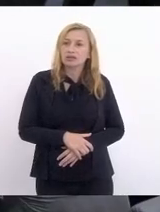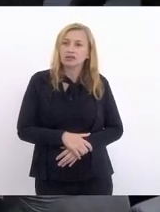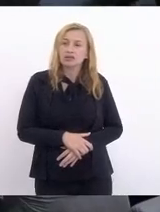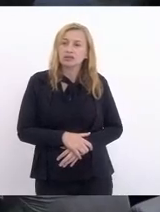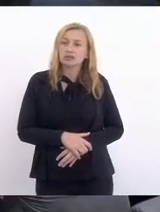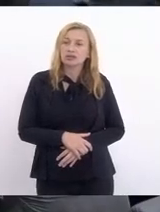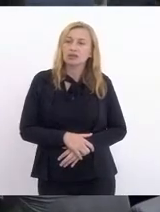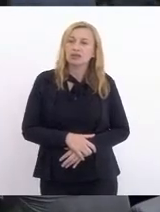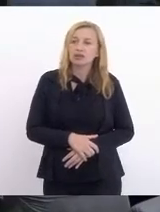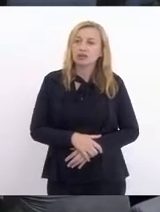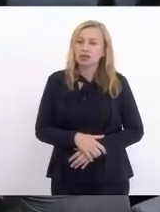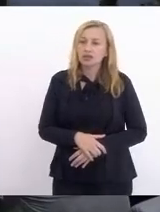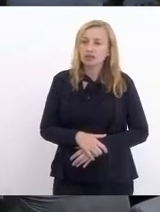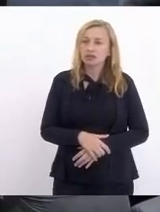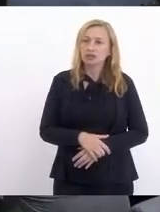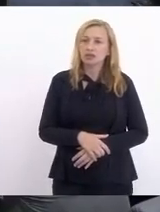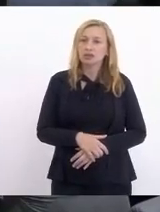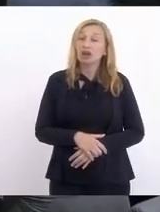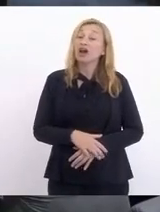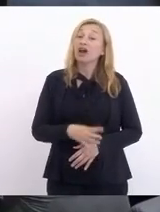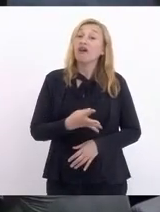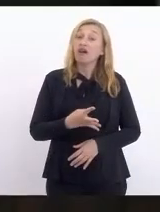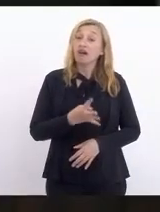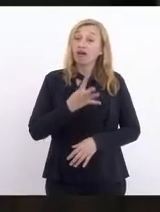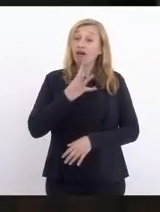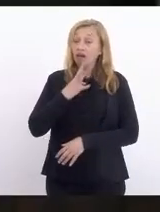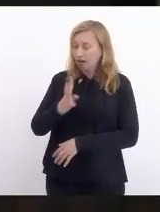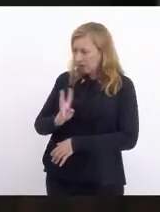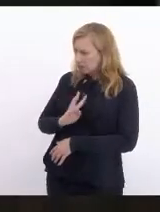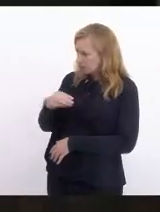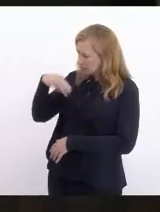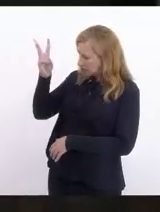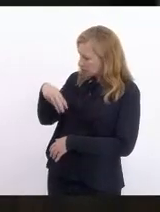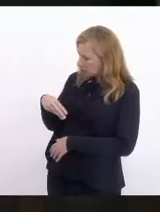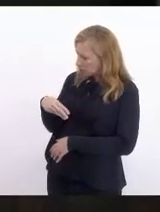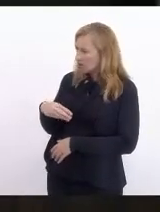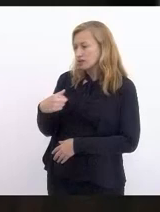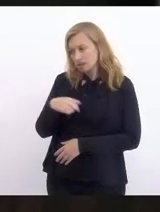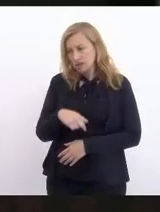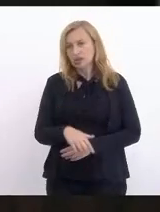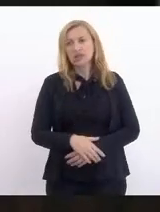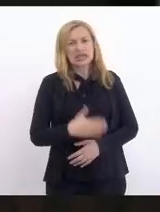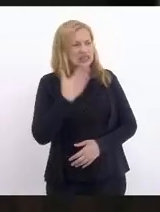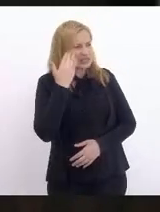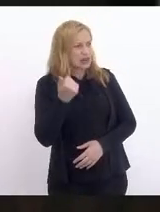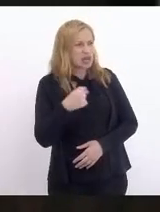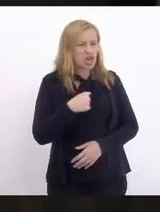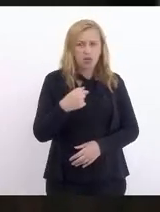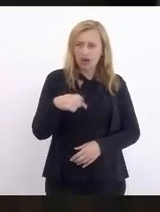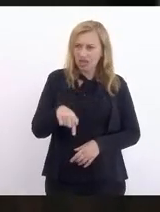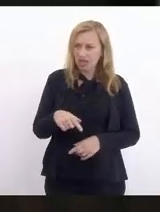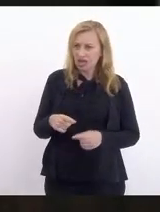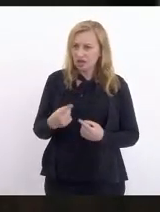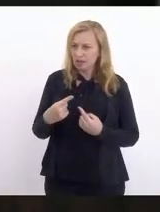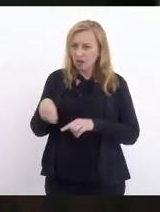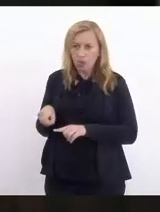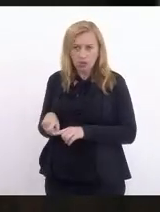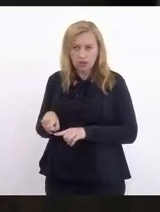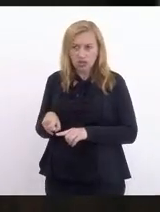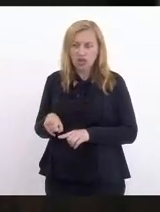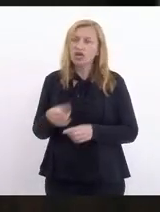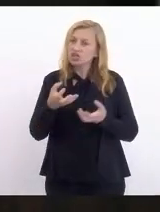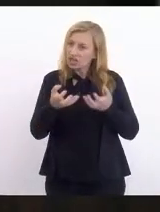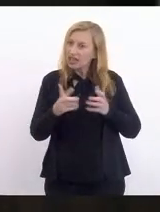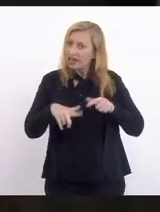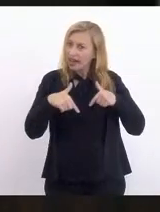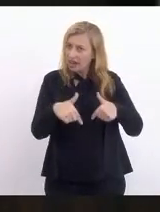com quem Quem me conhece aqui dessa desse mandato dos outros sabe que eu não tô aqui para fazer Oposição a abih-sc a gente